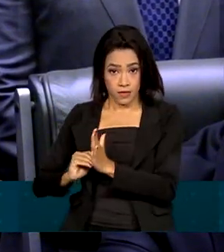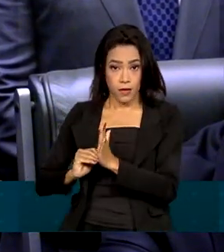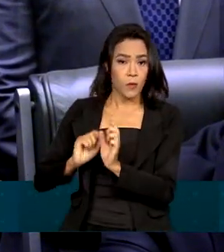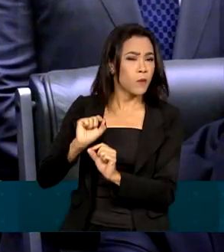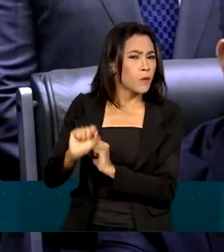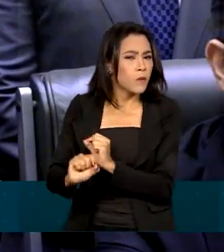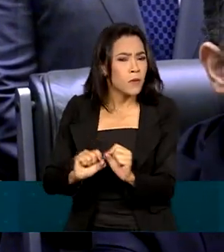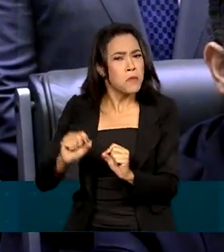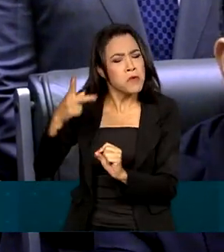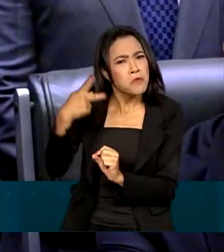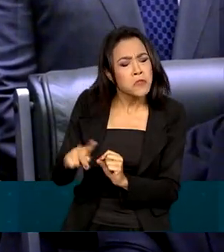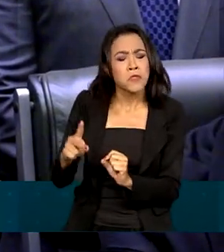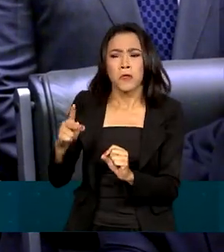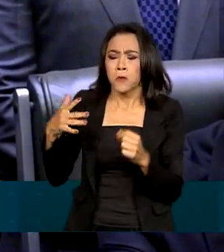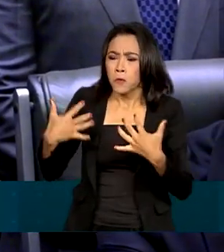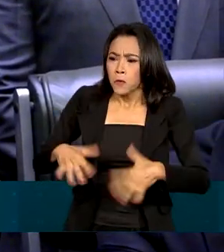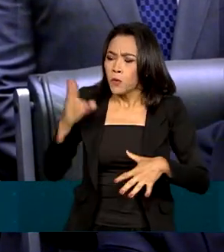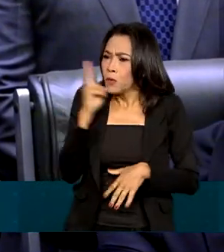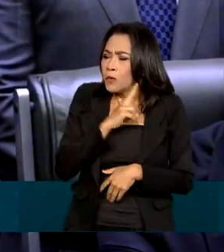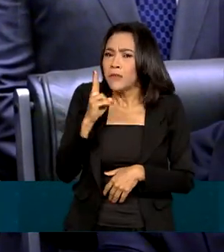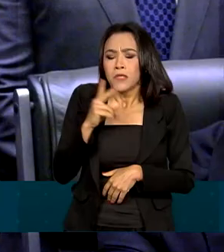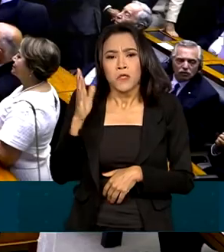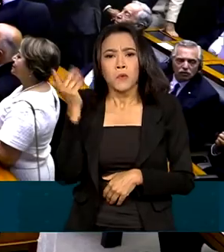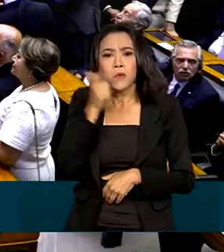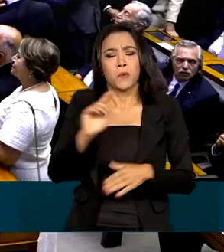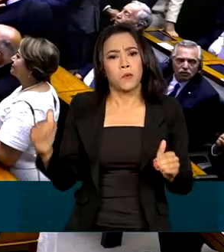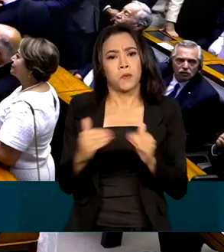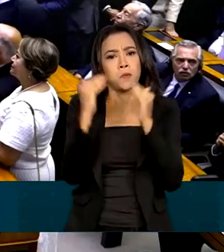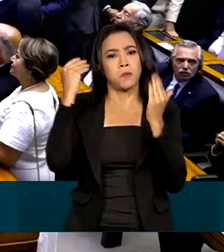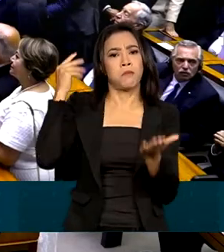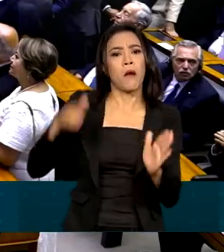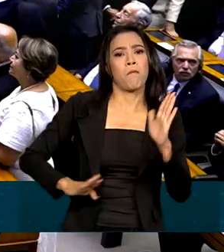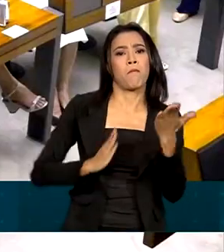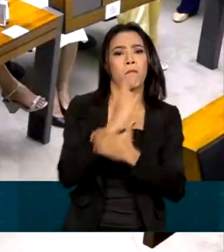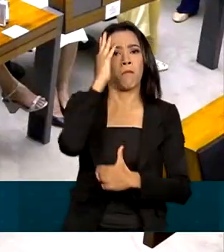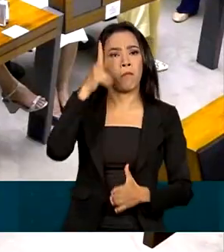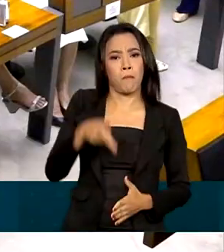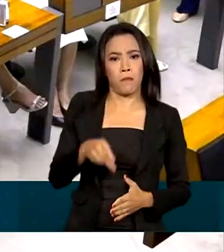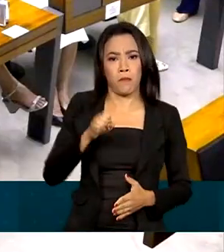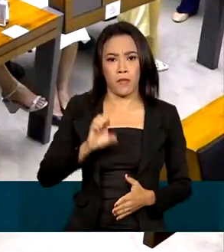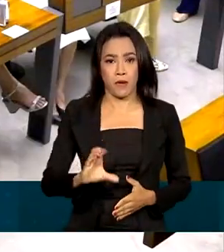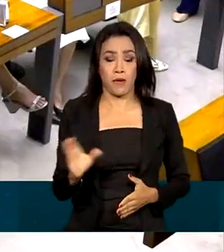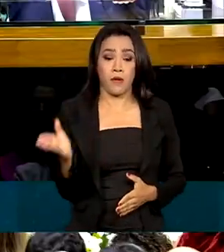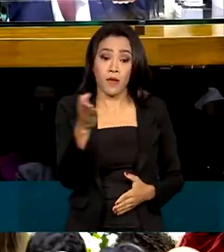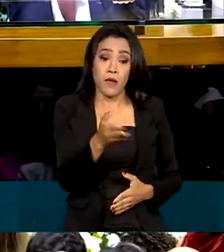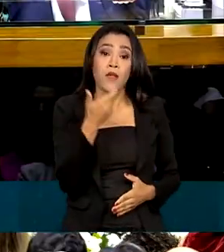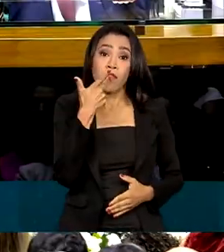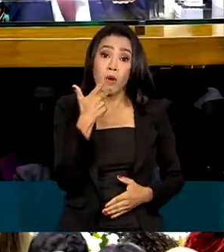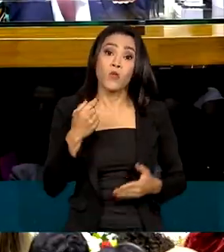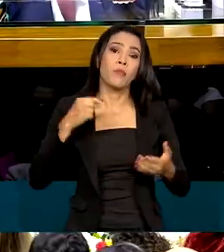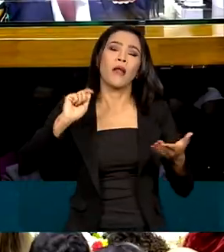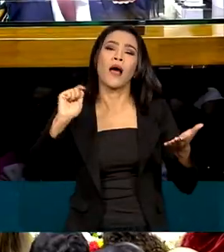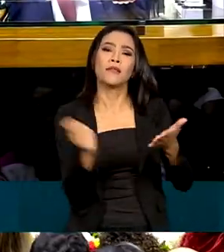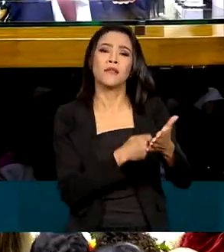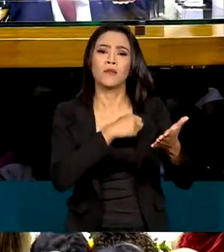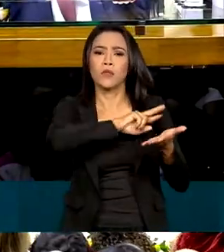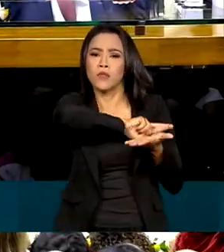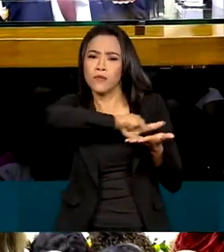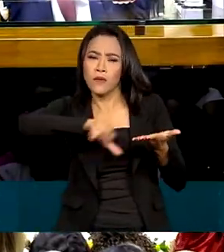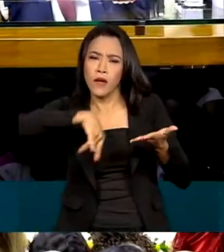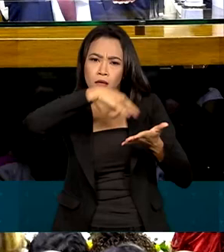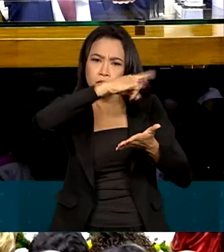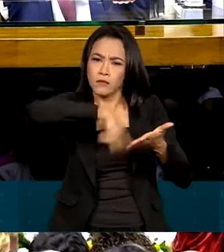pela sensibilidade frente às urgências do povo brasileiro. Lula anunciou a assinatura de medidas imediatas